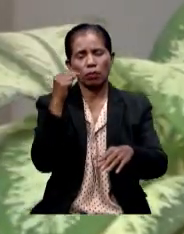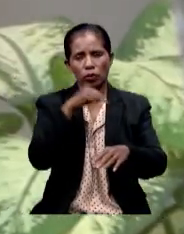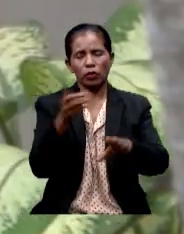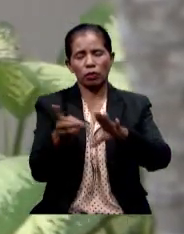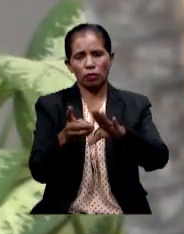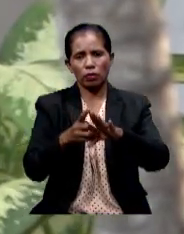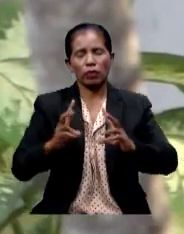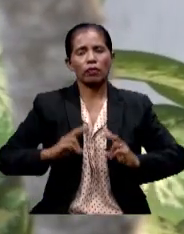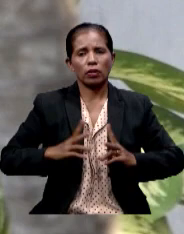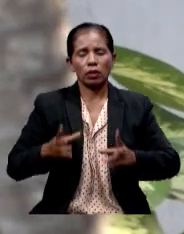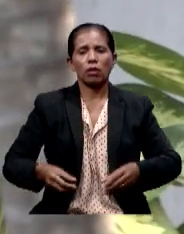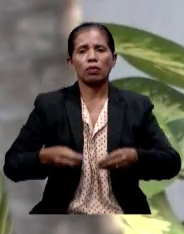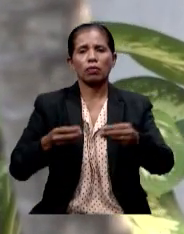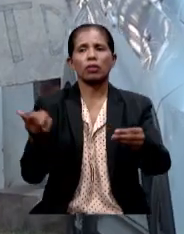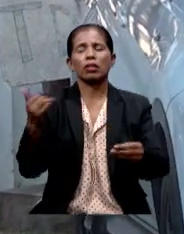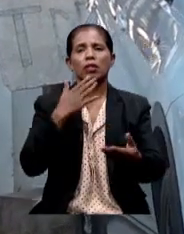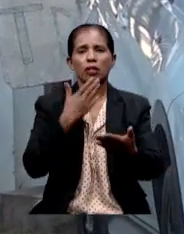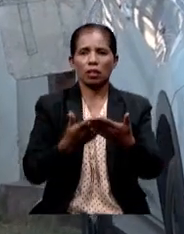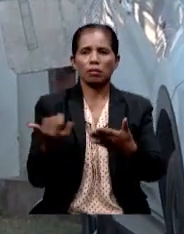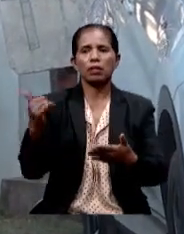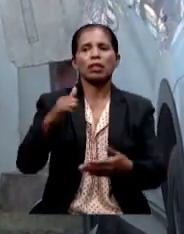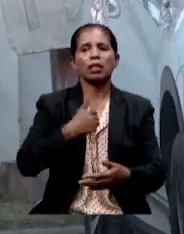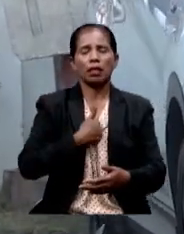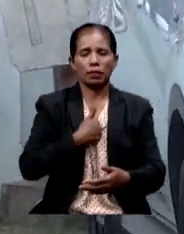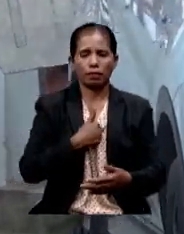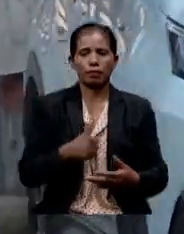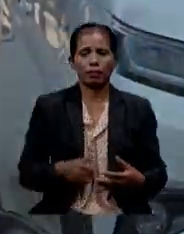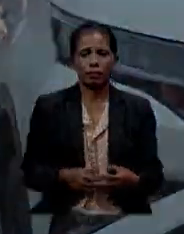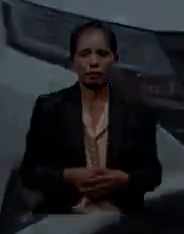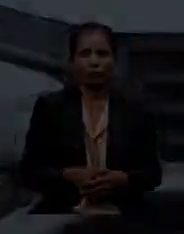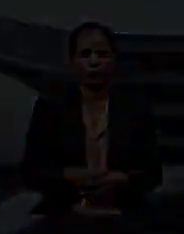veteranos hodi beneficia siranyaan. Emerenciana Martins, Marito da Costa, Ziemen.